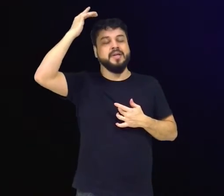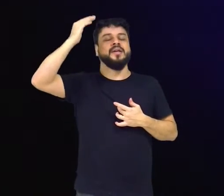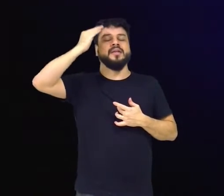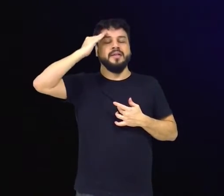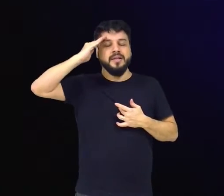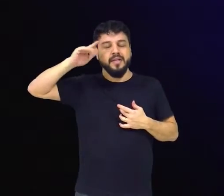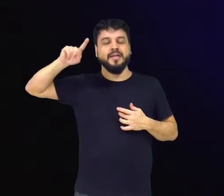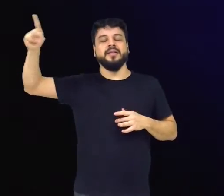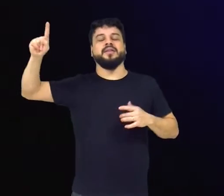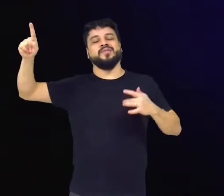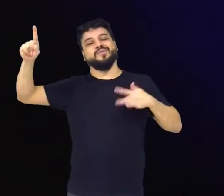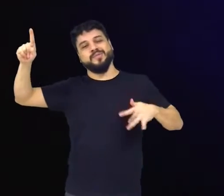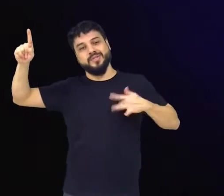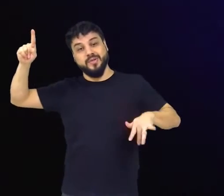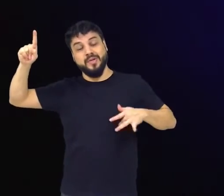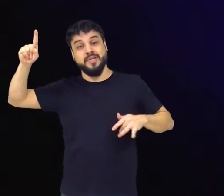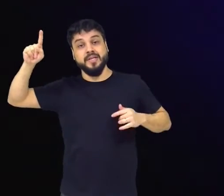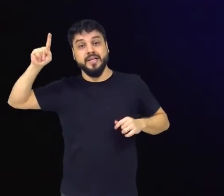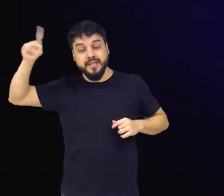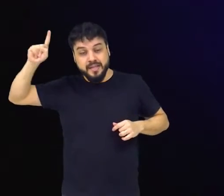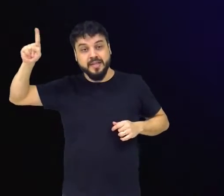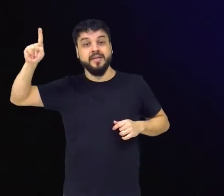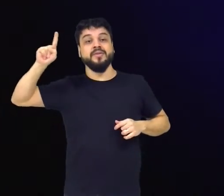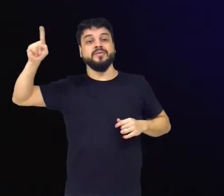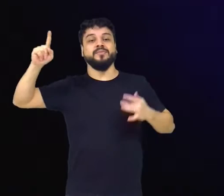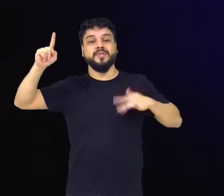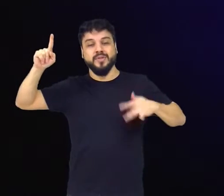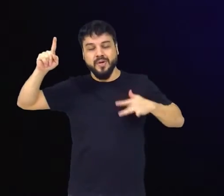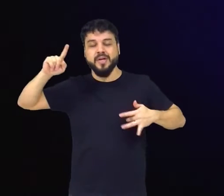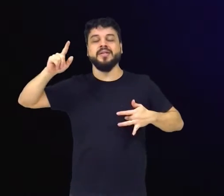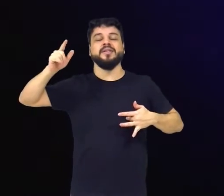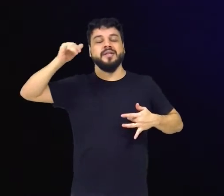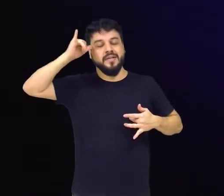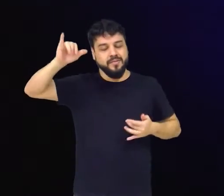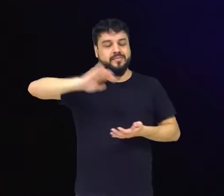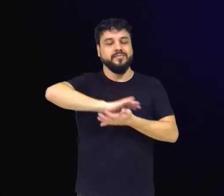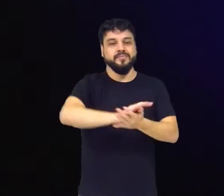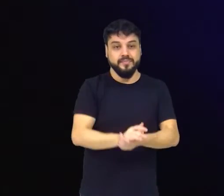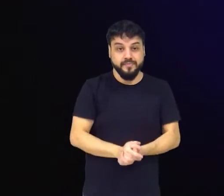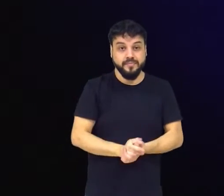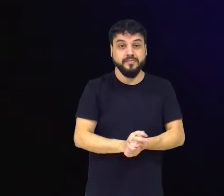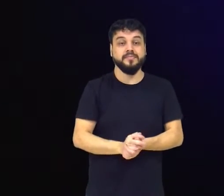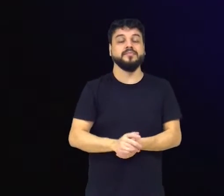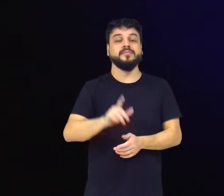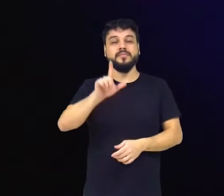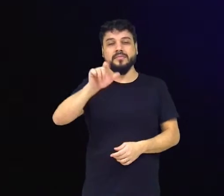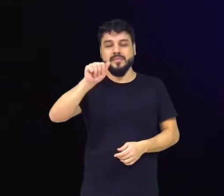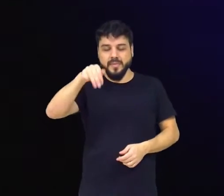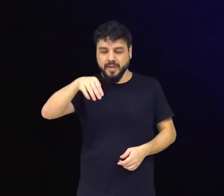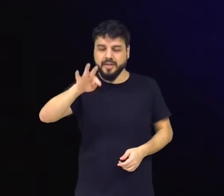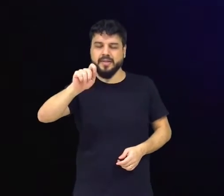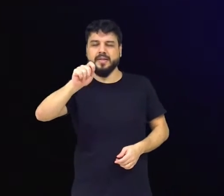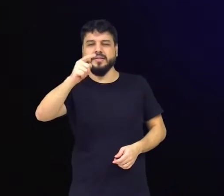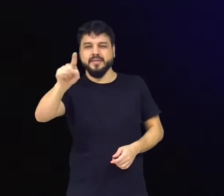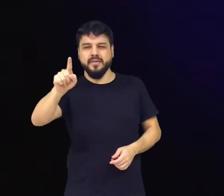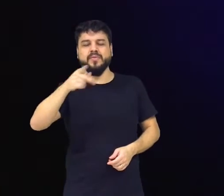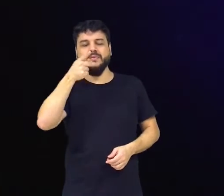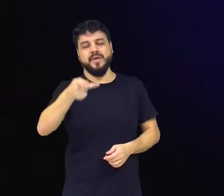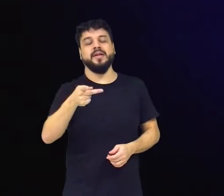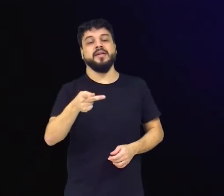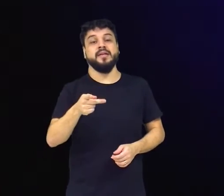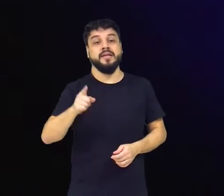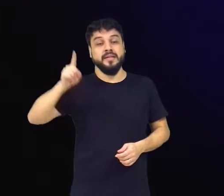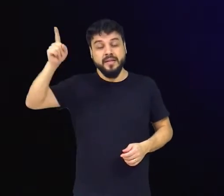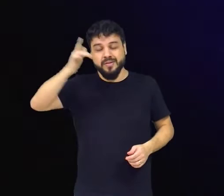destruídos. Lamentações 3:22 diz assim, as misericórdias do Senhor são a causa de não sermos consumidos, porque as suas